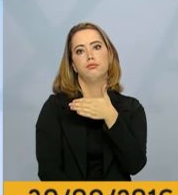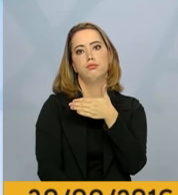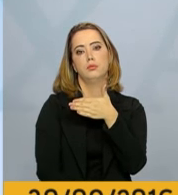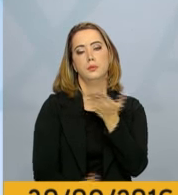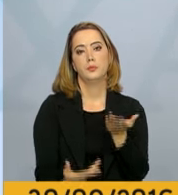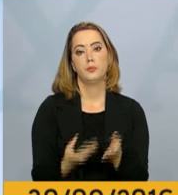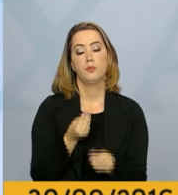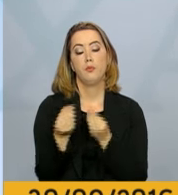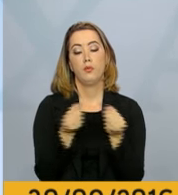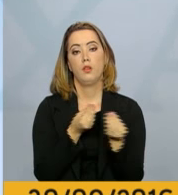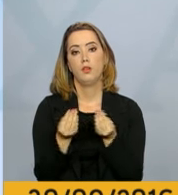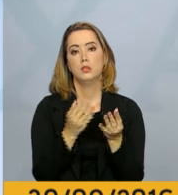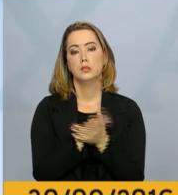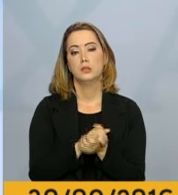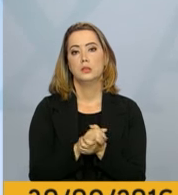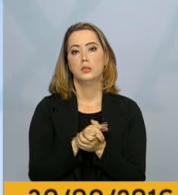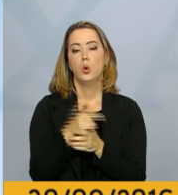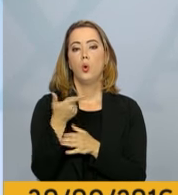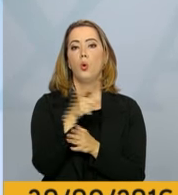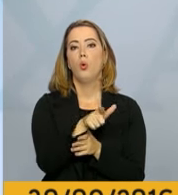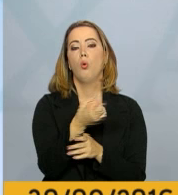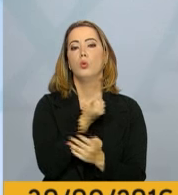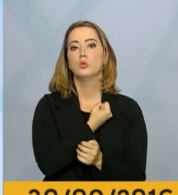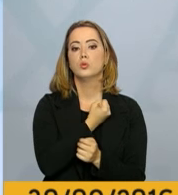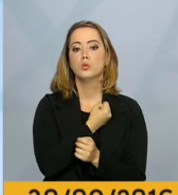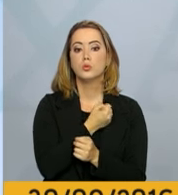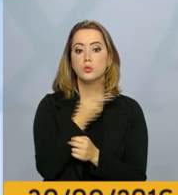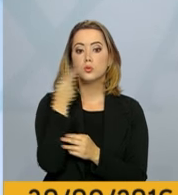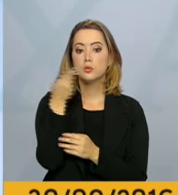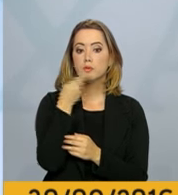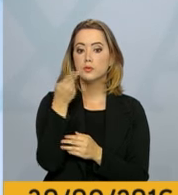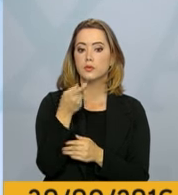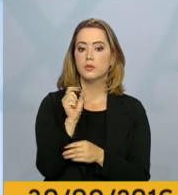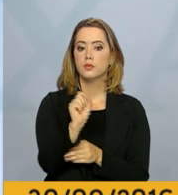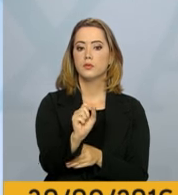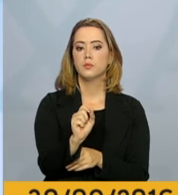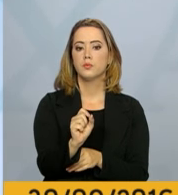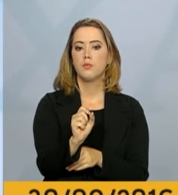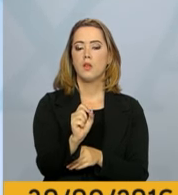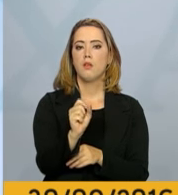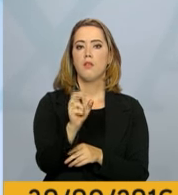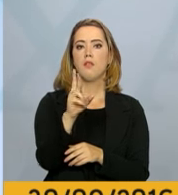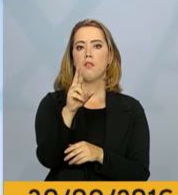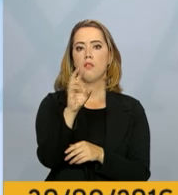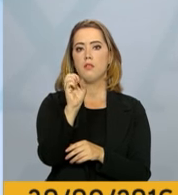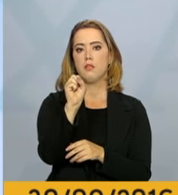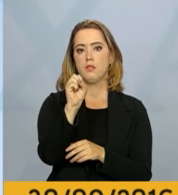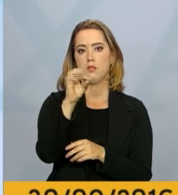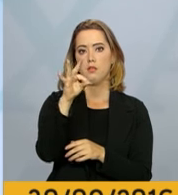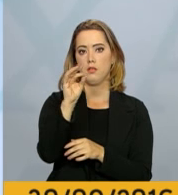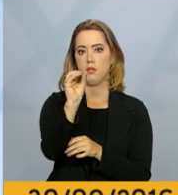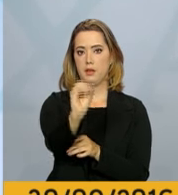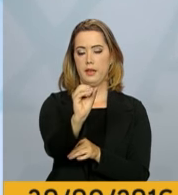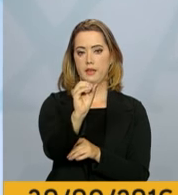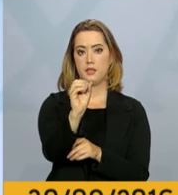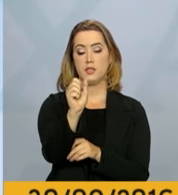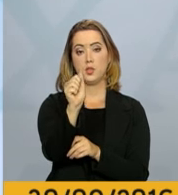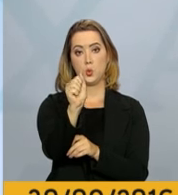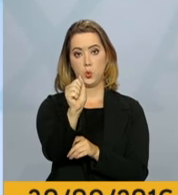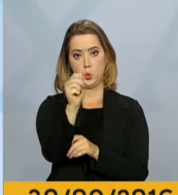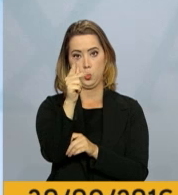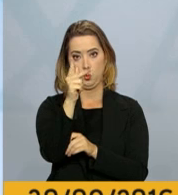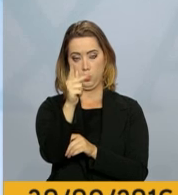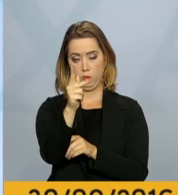Outro dado, meus senhores e minhas senhoras, poucas vezes mencionado, é o de restos a pagar inscritos para